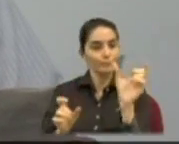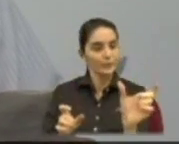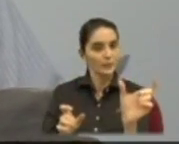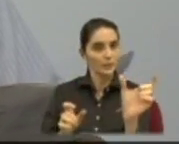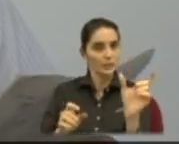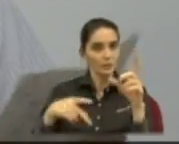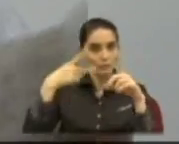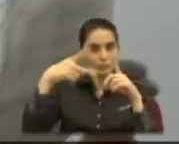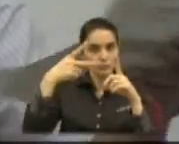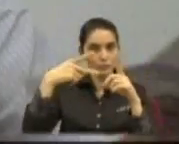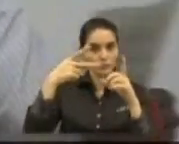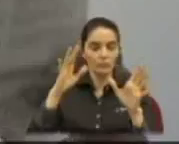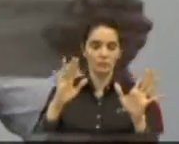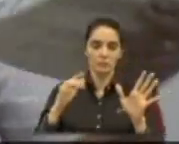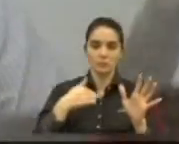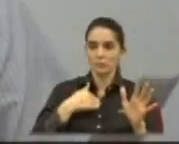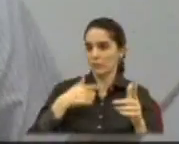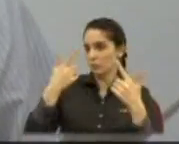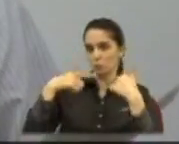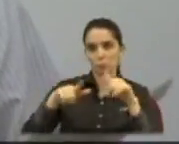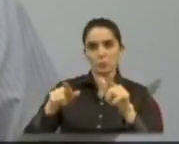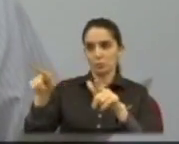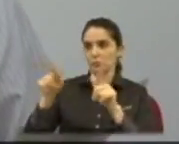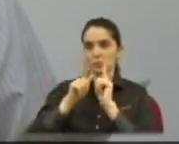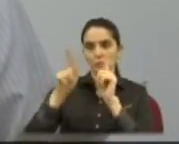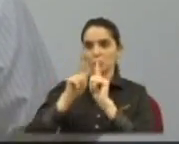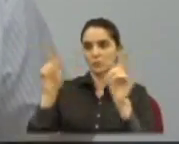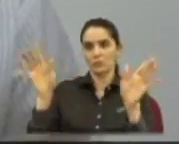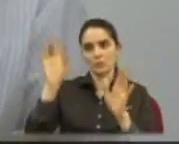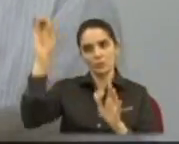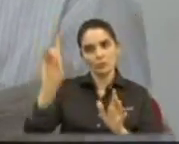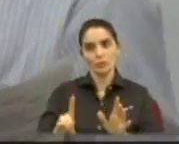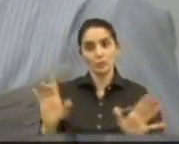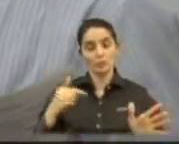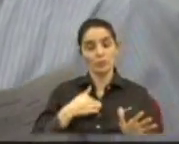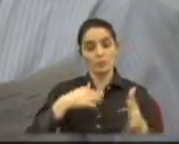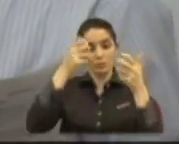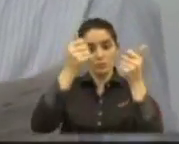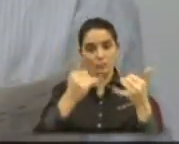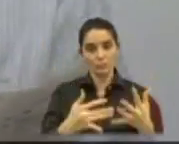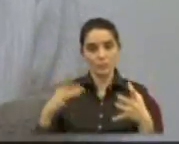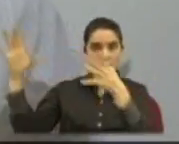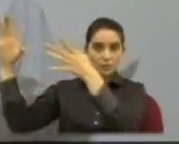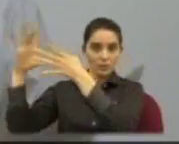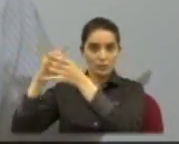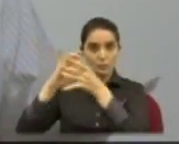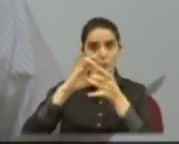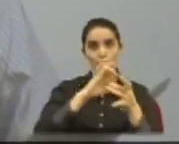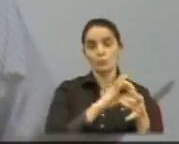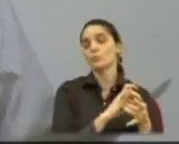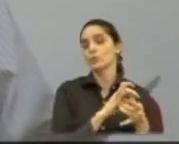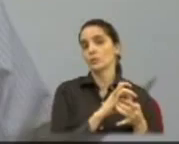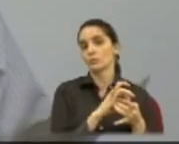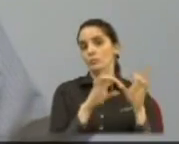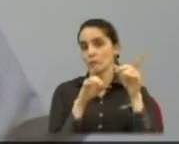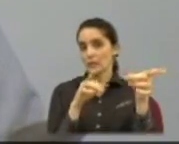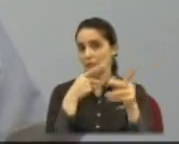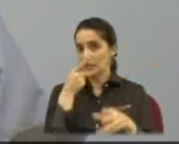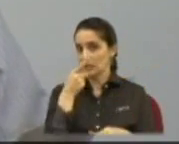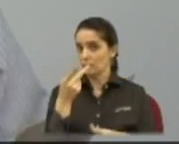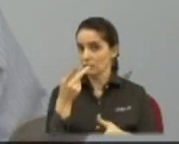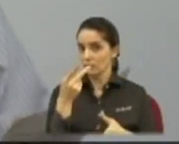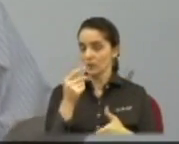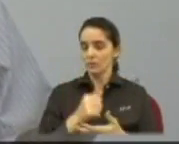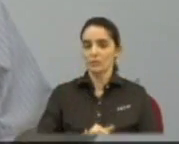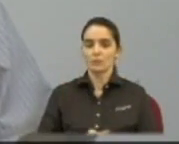nada contra você protestar, as pessoas têm o direito de fazer isso. Mas eu estou explicando o contexto em que ela fala. Ela está